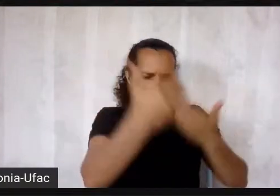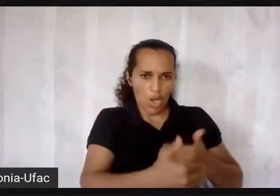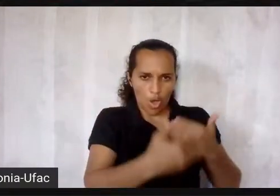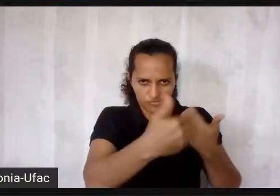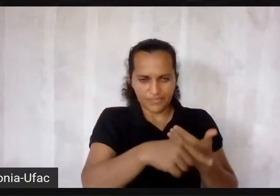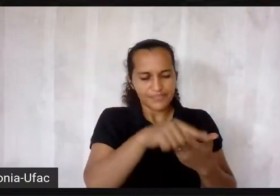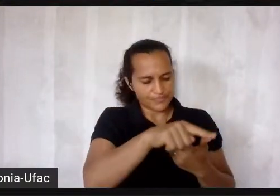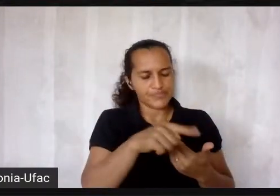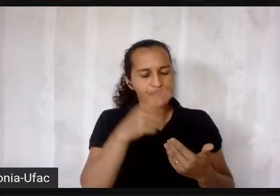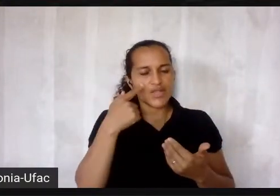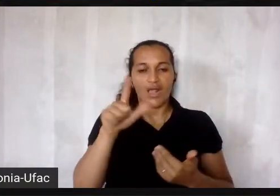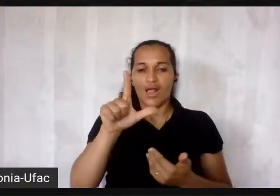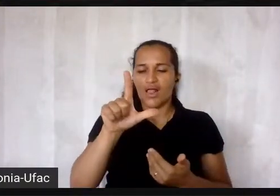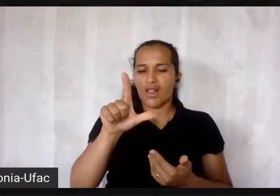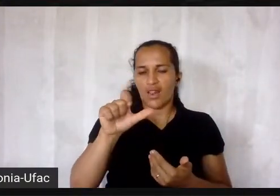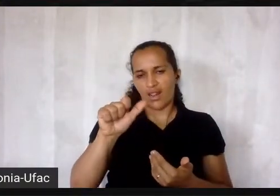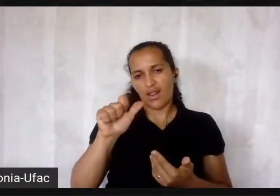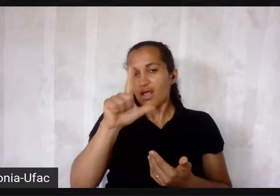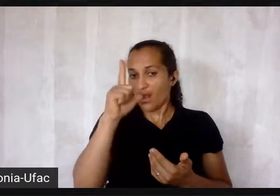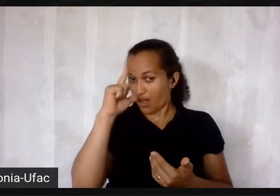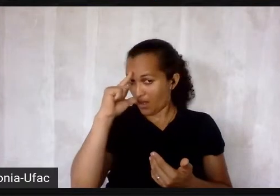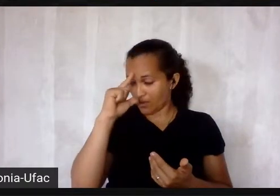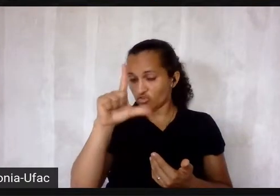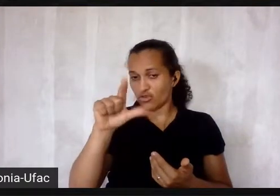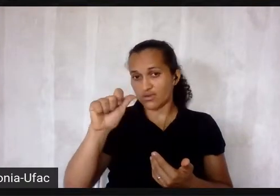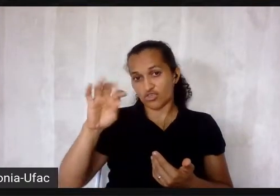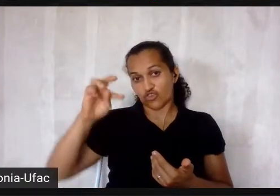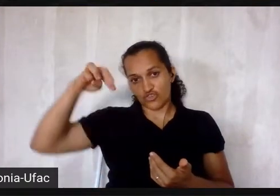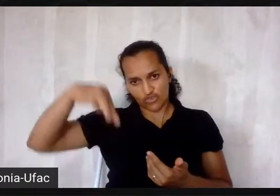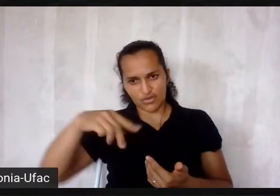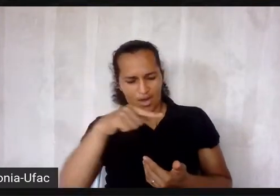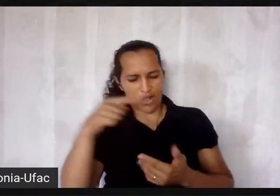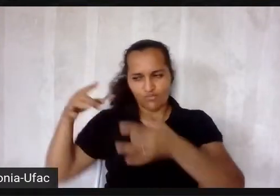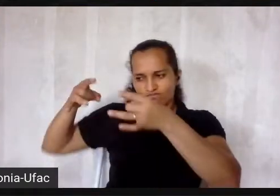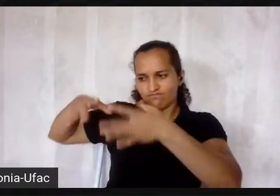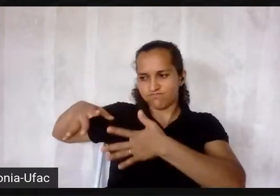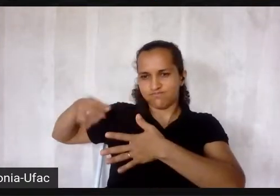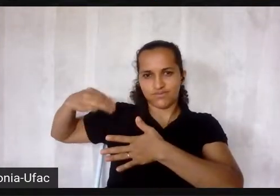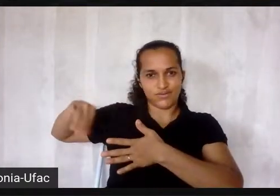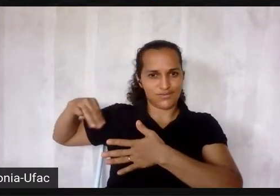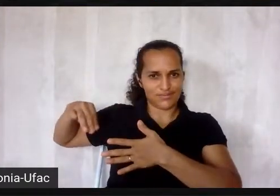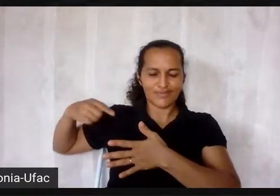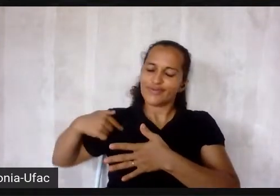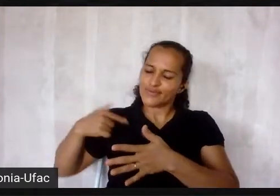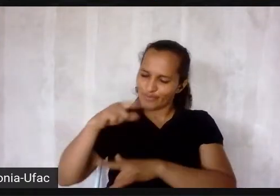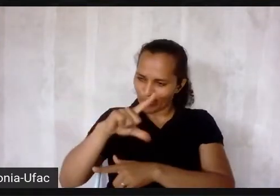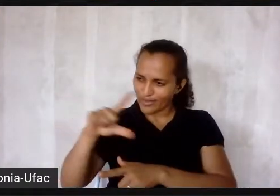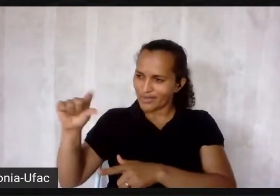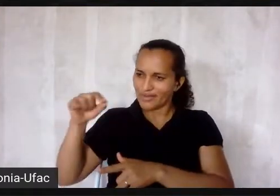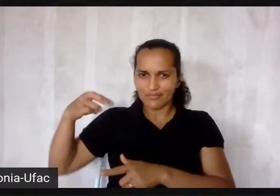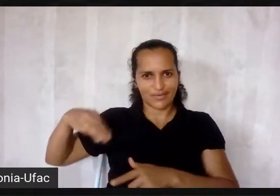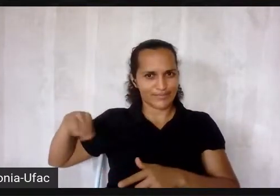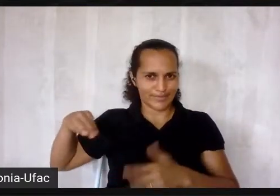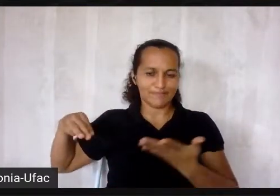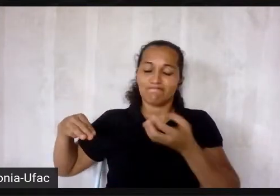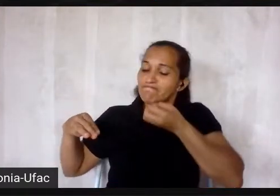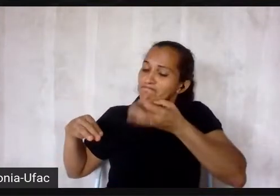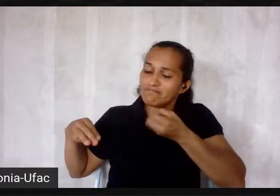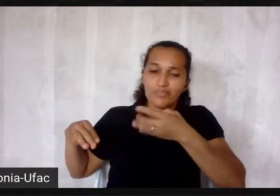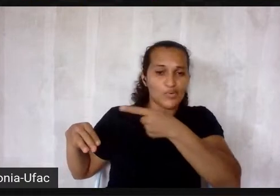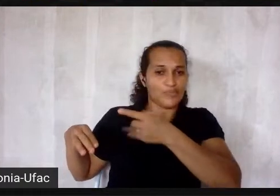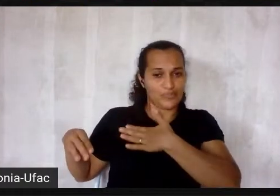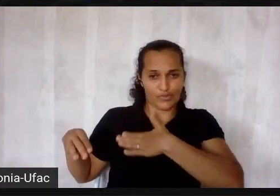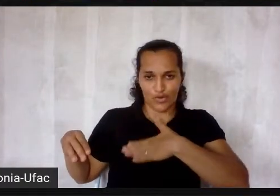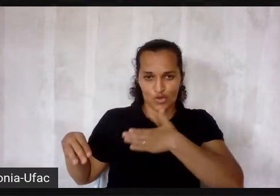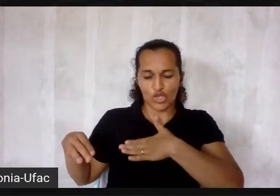de latinha, etc. E comecei a gostar e abandonei a matemática. Eu ia fazer matemática, porque eu era boa em matemática, física